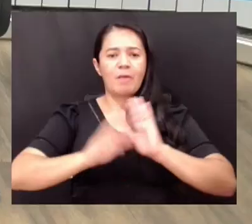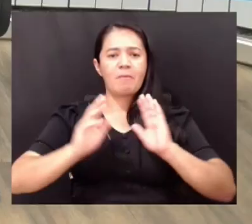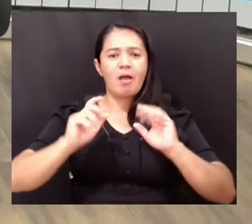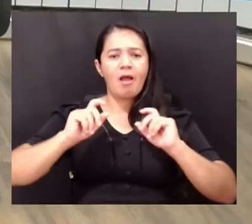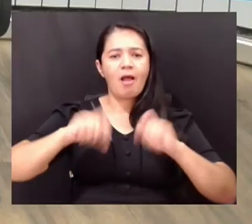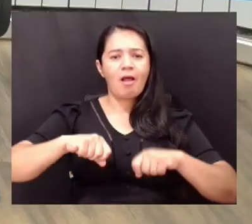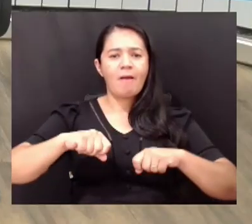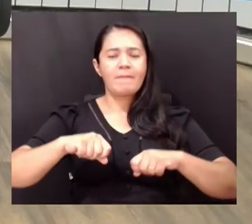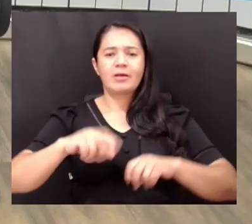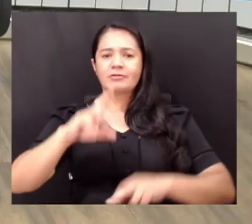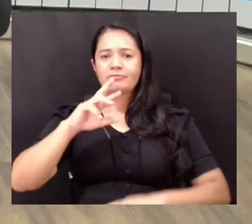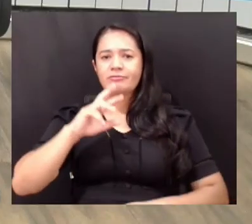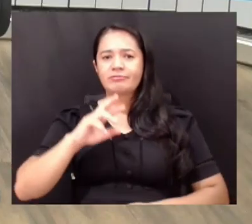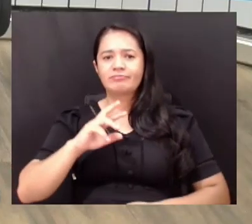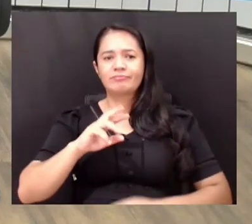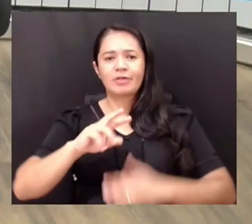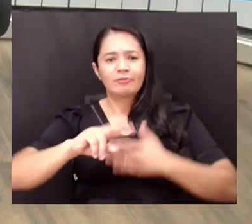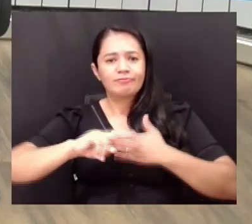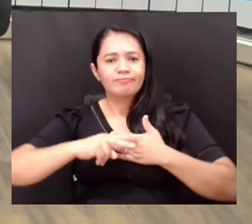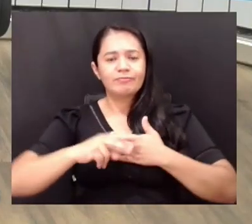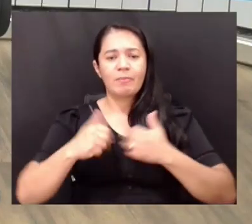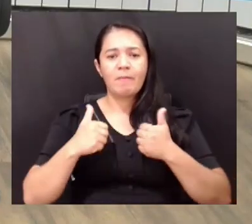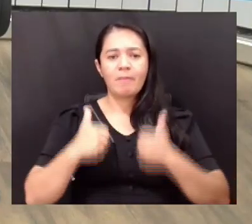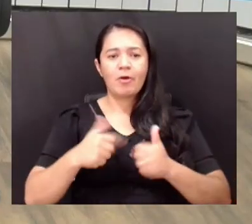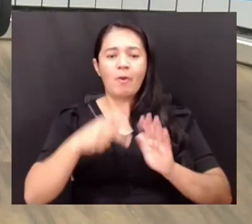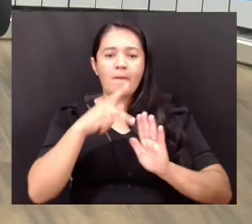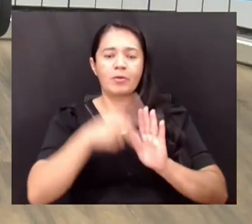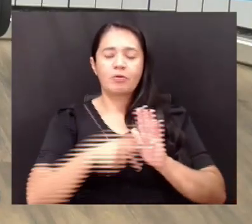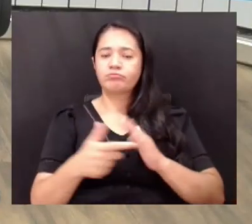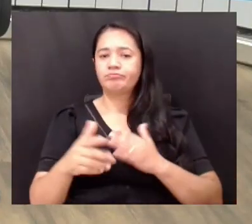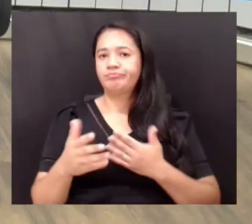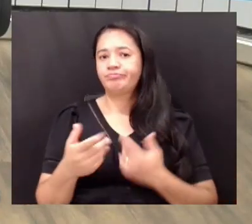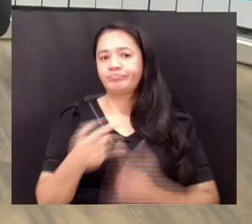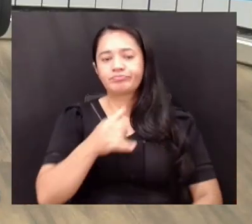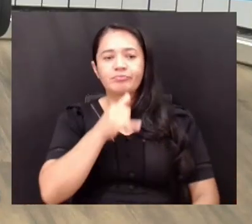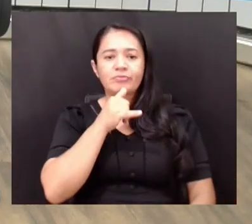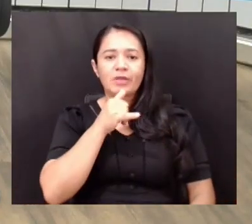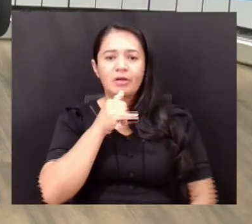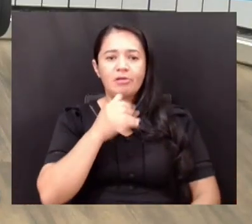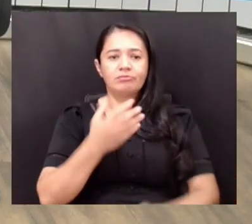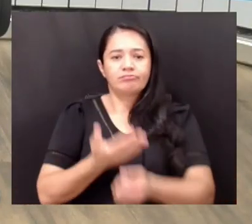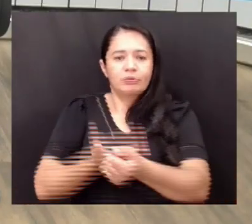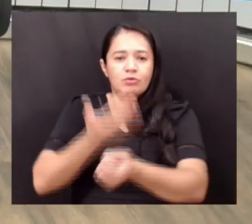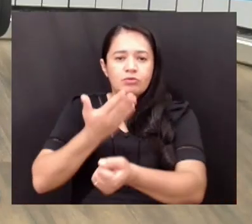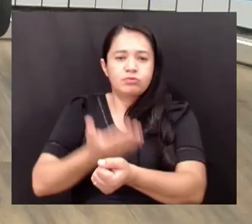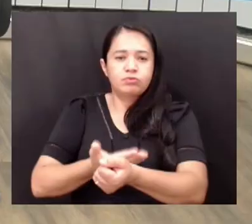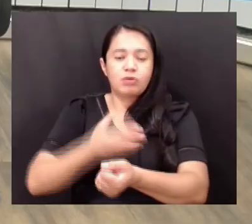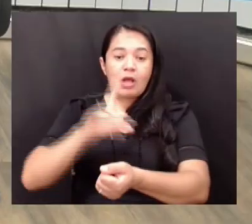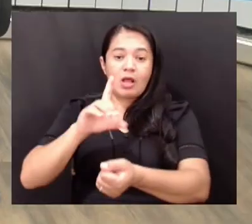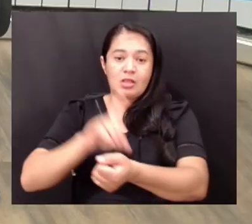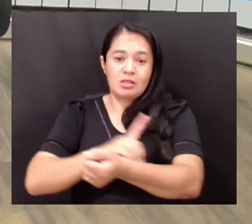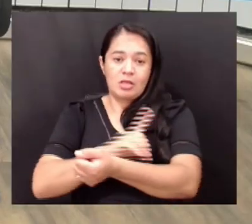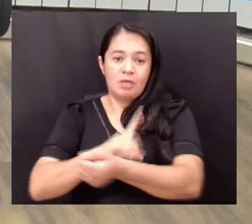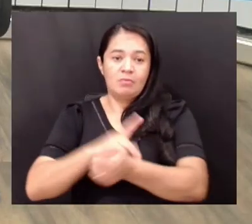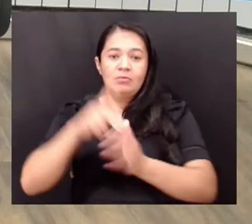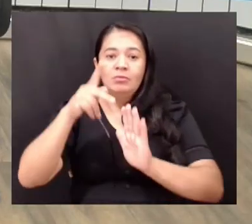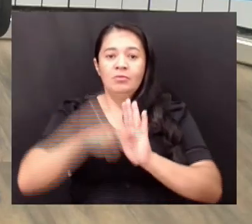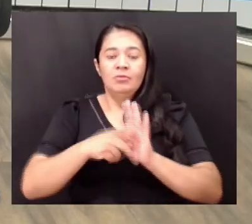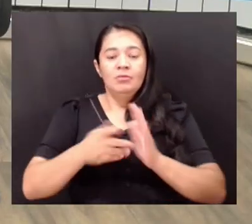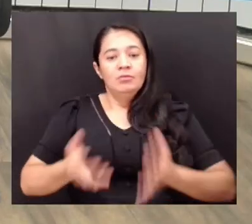resultado, um programa como outro qualquer, como hipertensão, diabetes, programas de promoção à saúde em